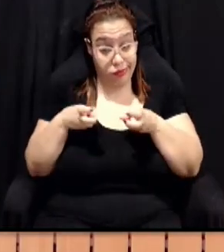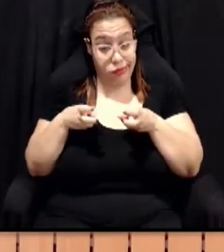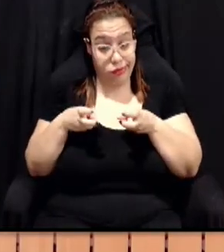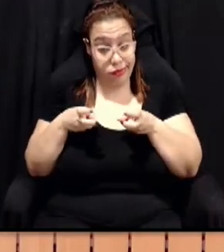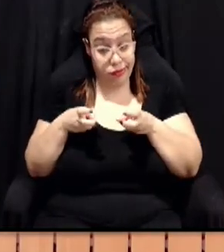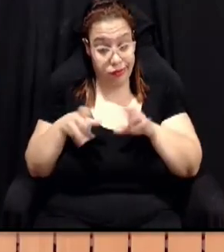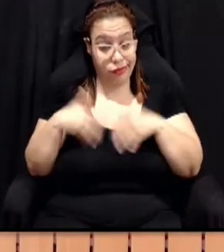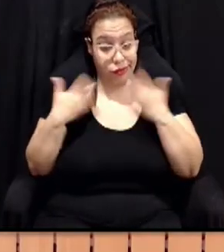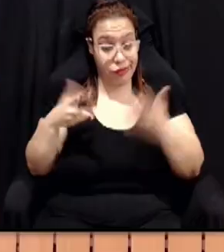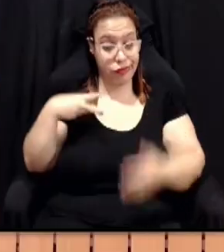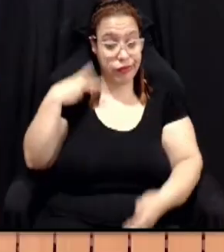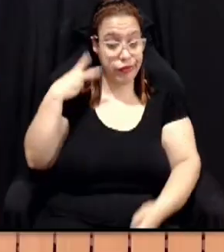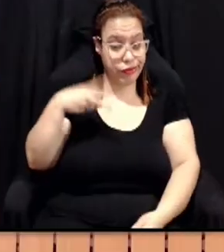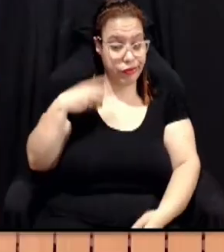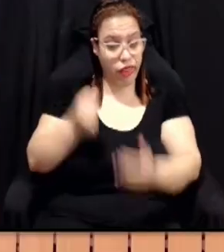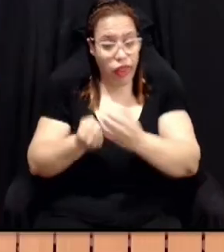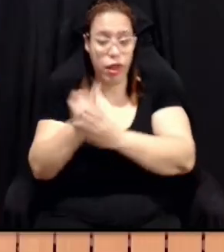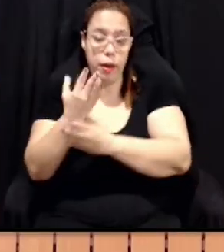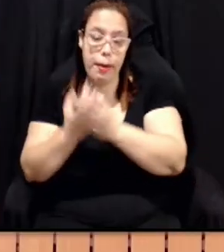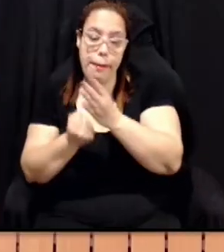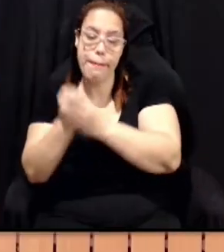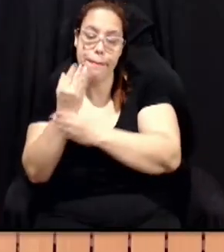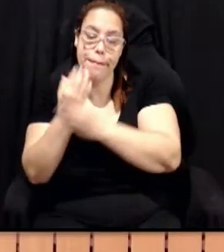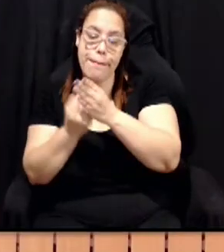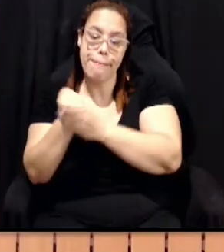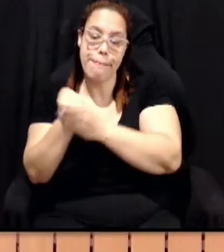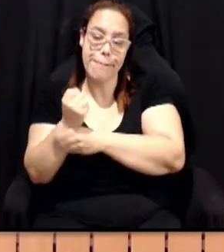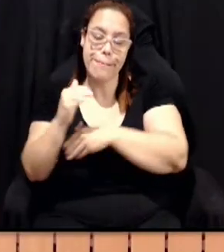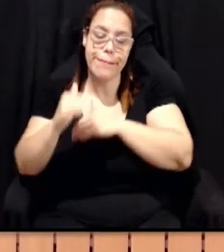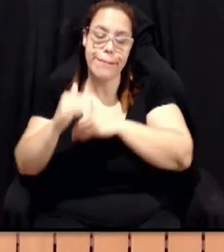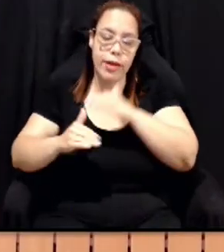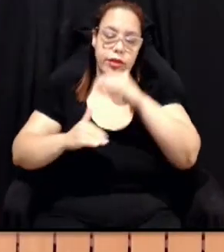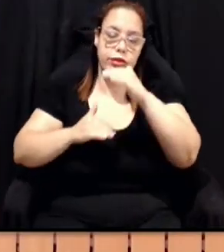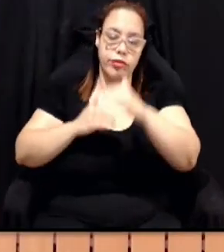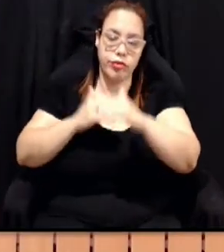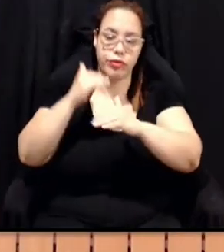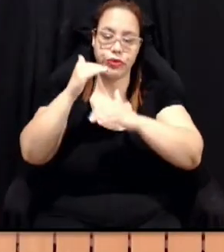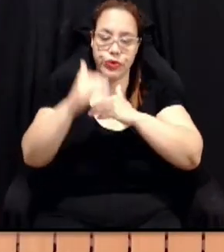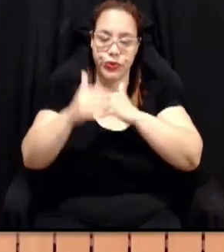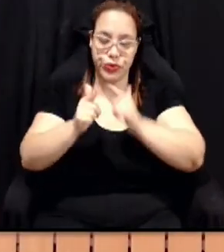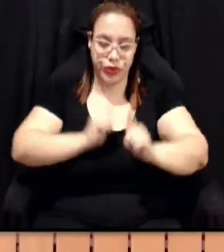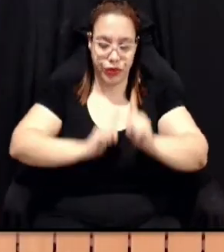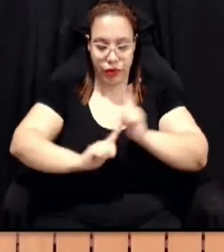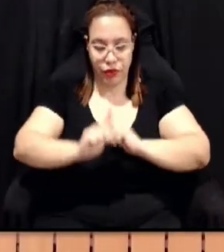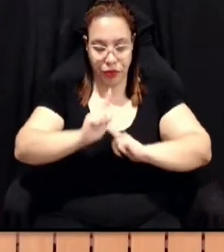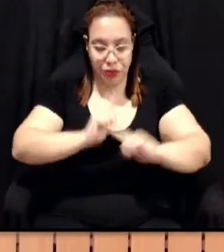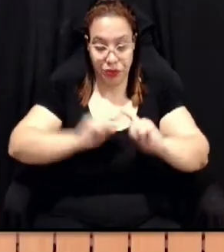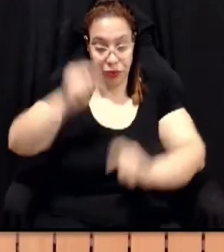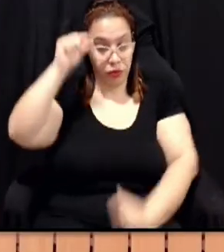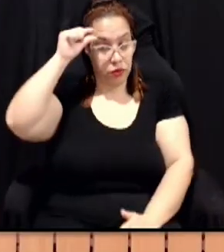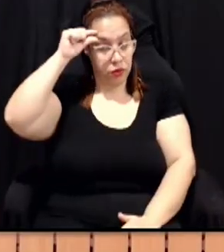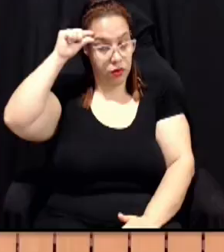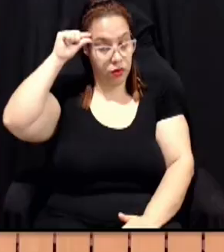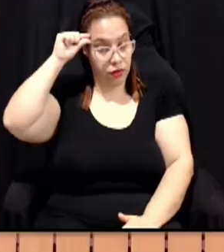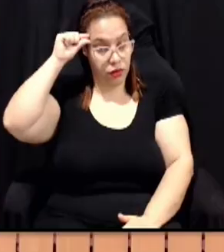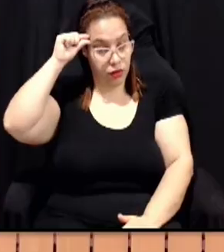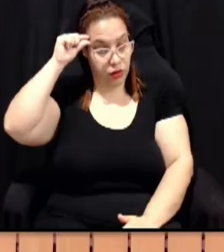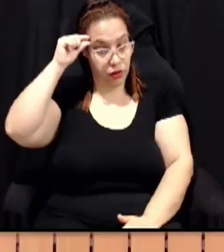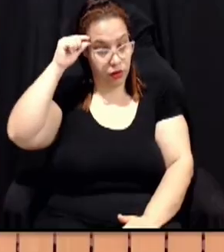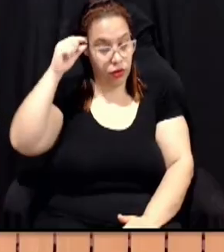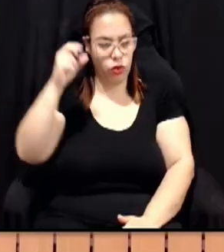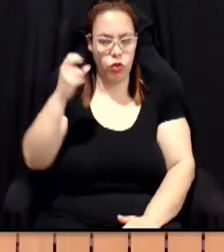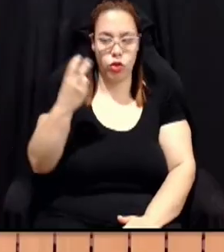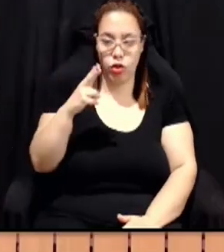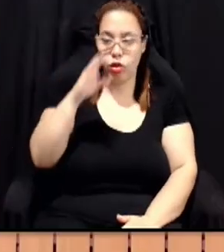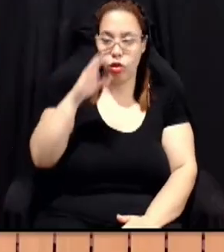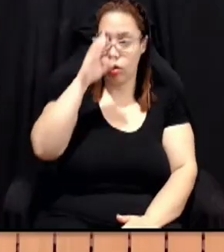políticas que foram criadas ao longo da gestão Jonas, né, no Jonas 2 principalmente, elas, quando